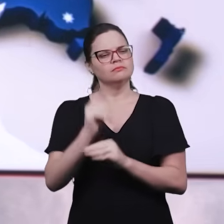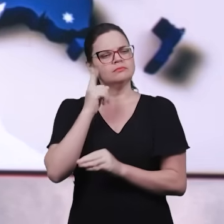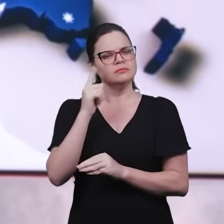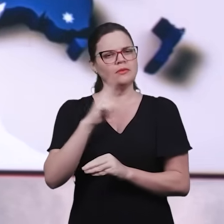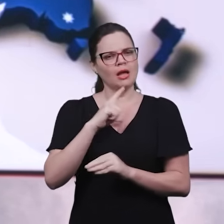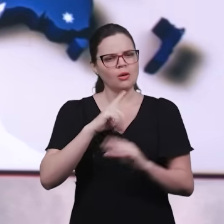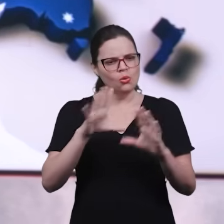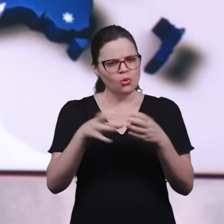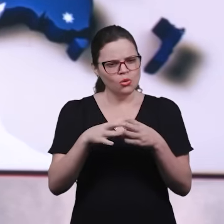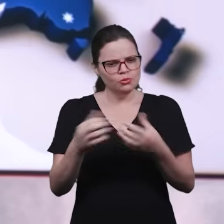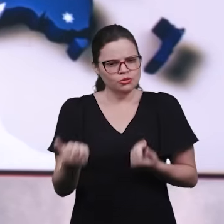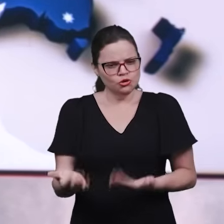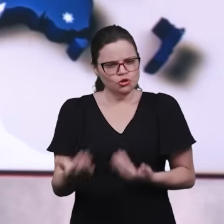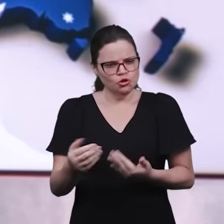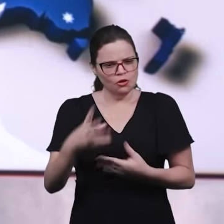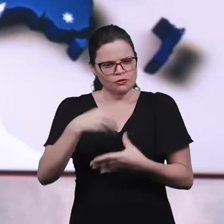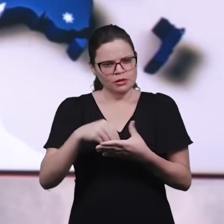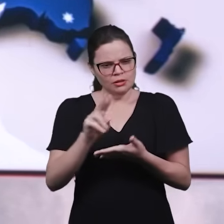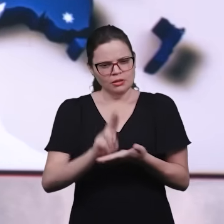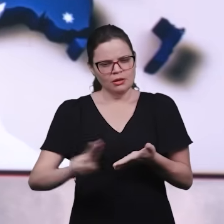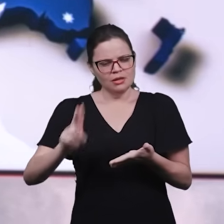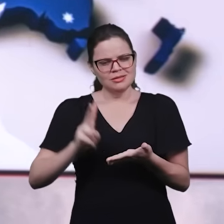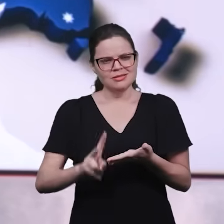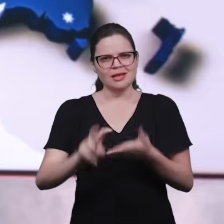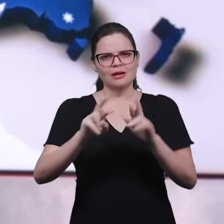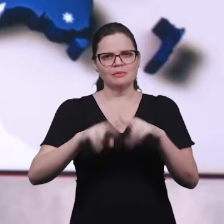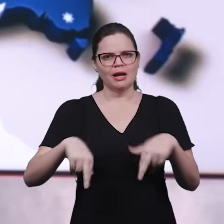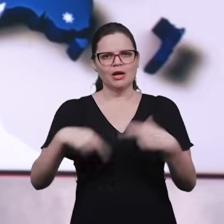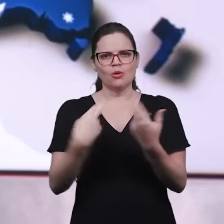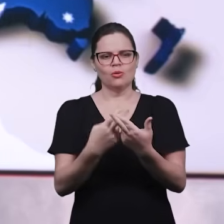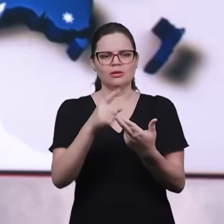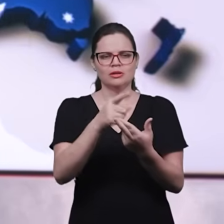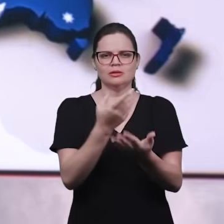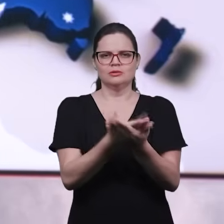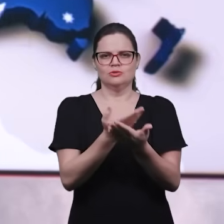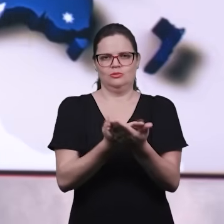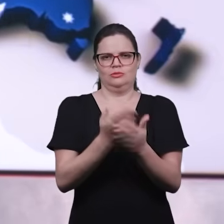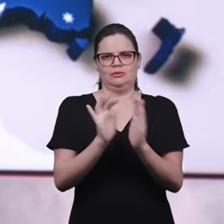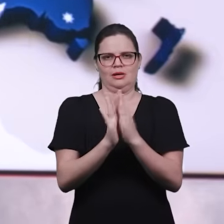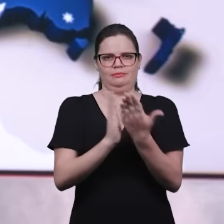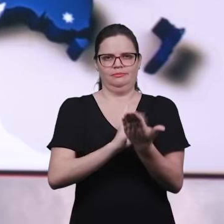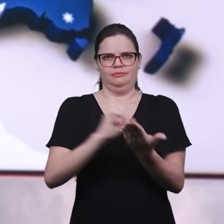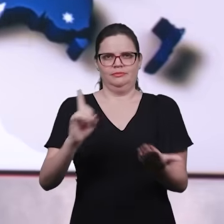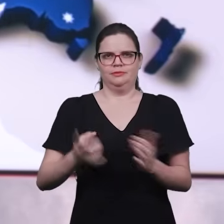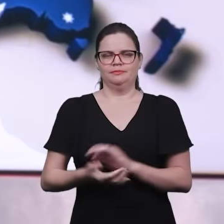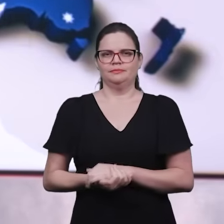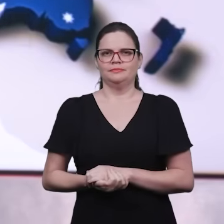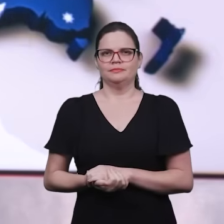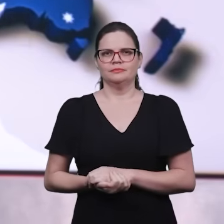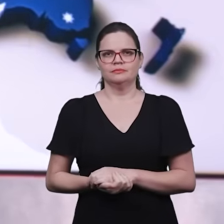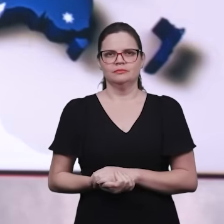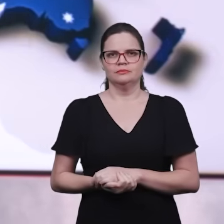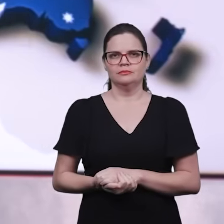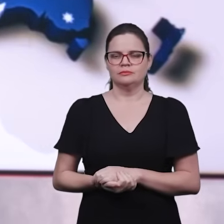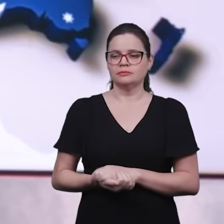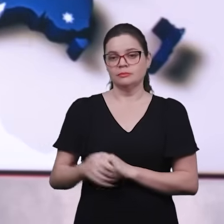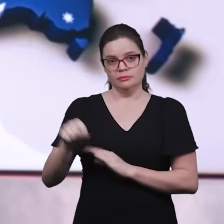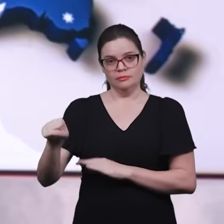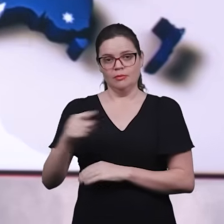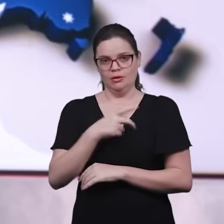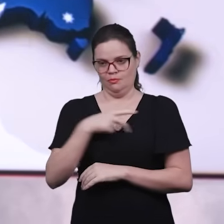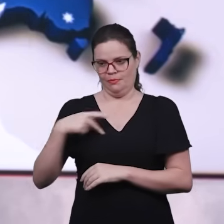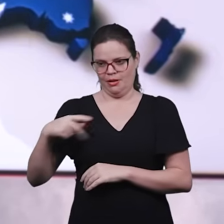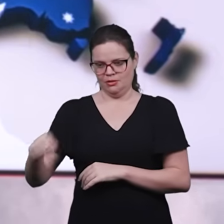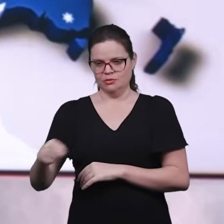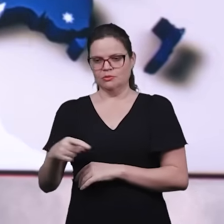jovens universitários que se reuniam semanalmente para estudar a Bíblia. Ele